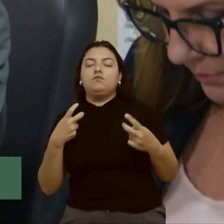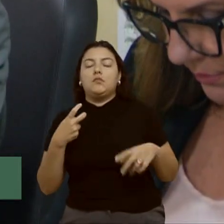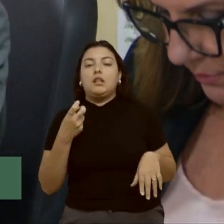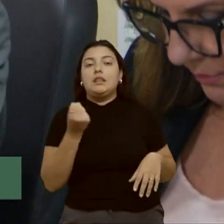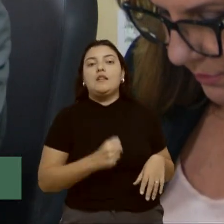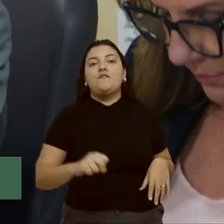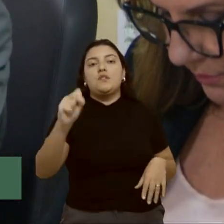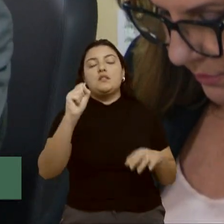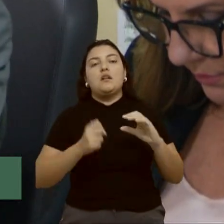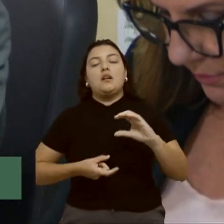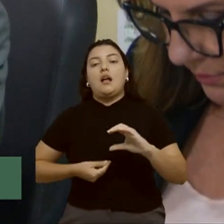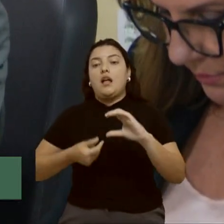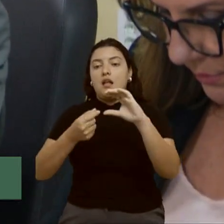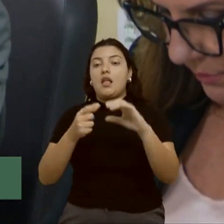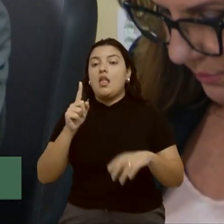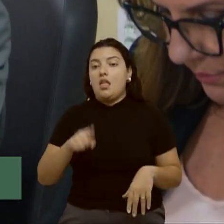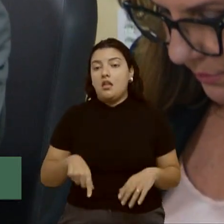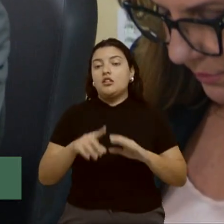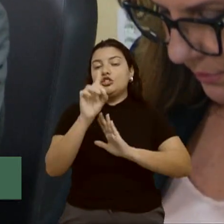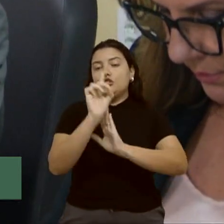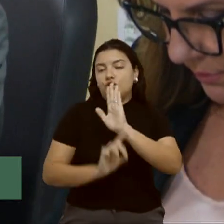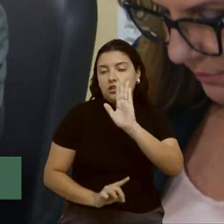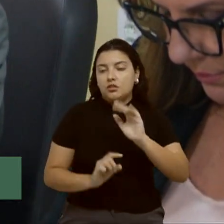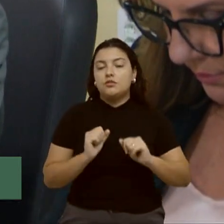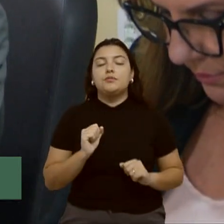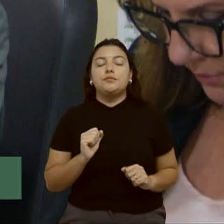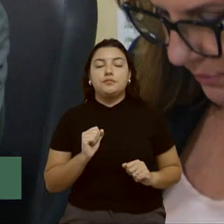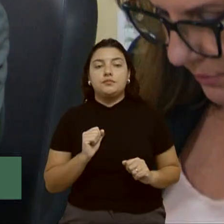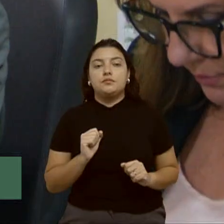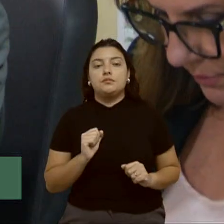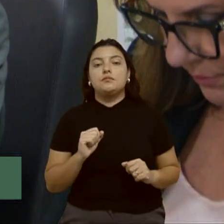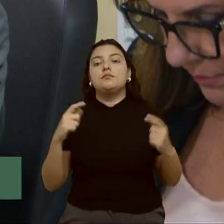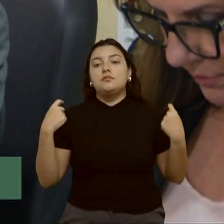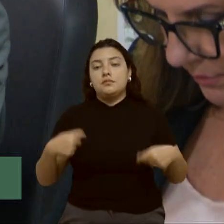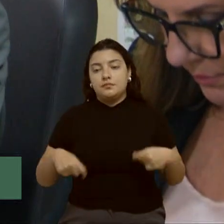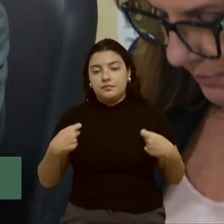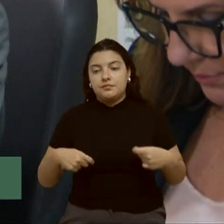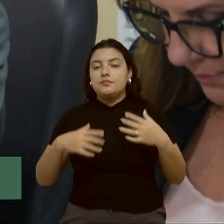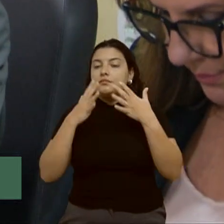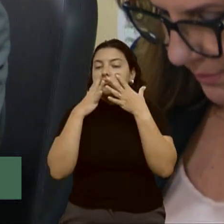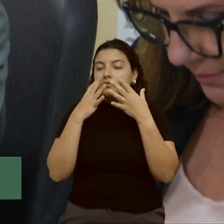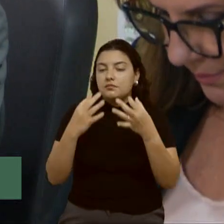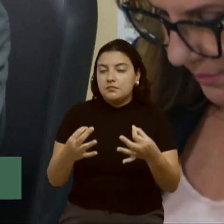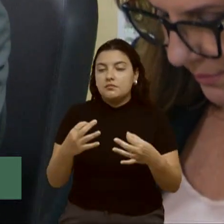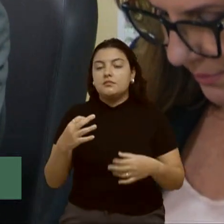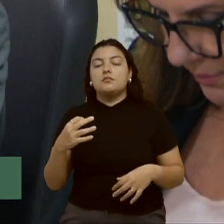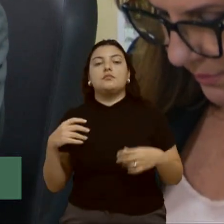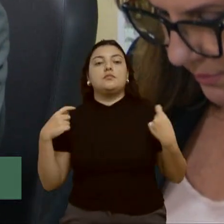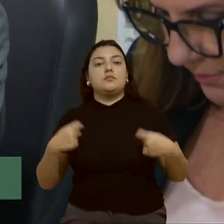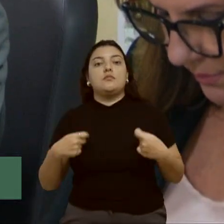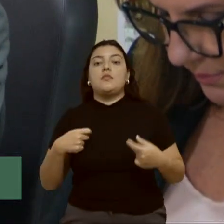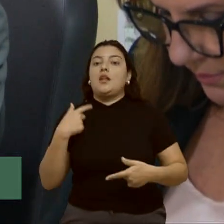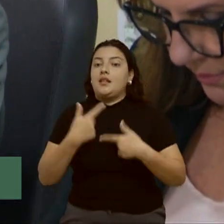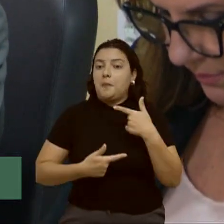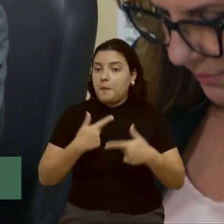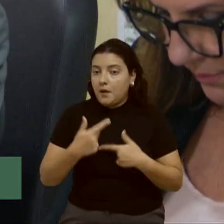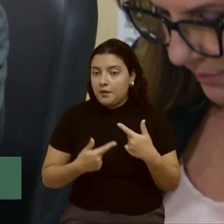como um direito que precisa de muita atenção e muito